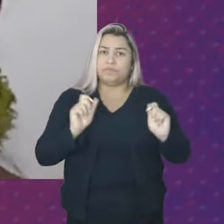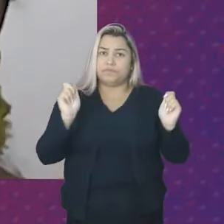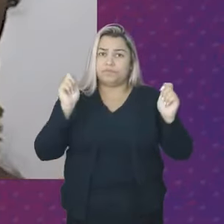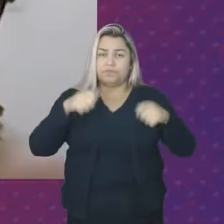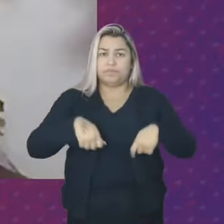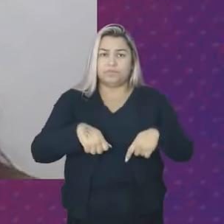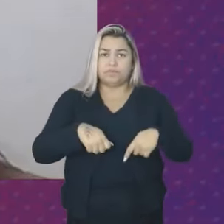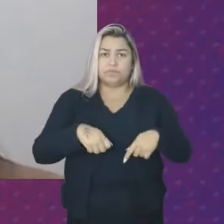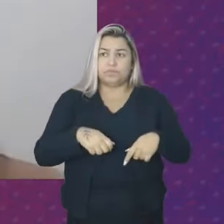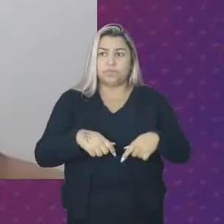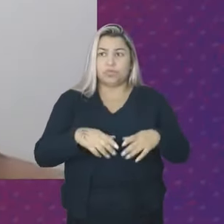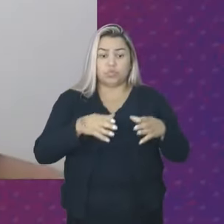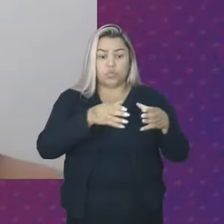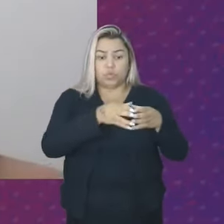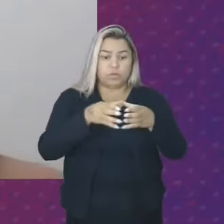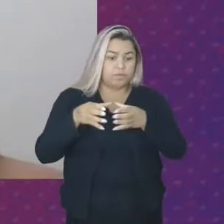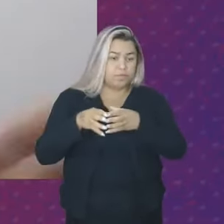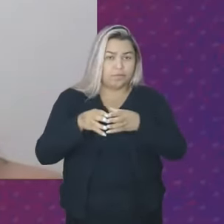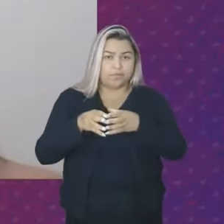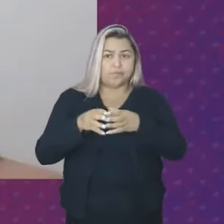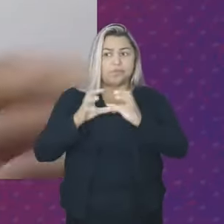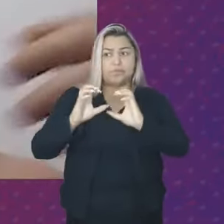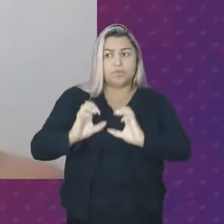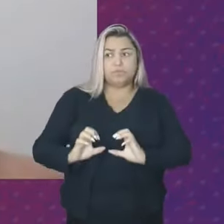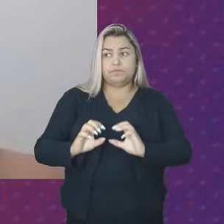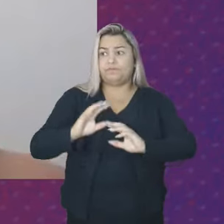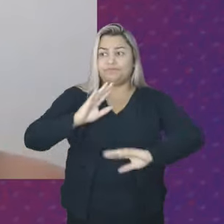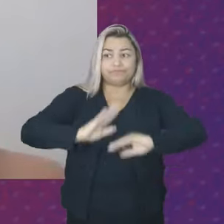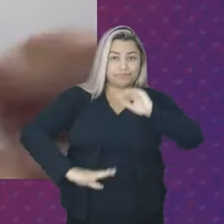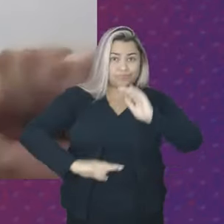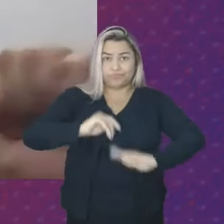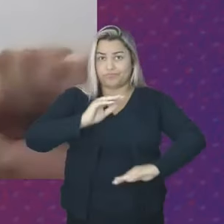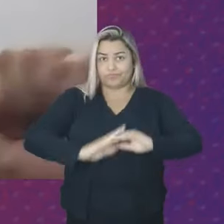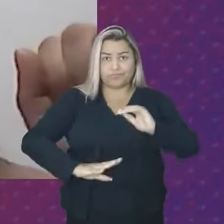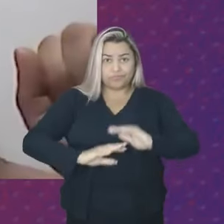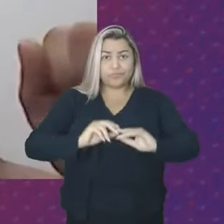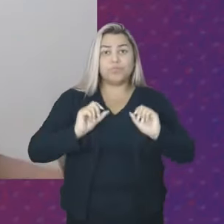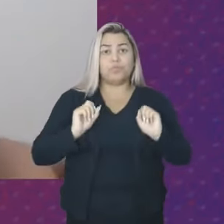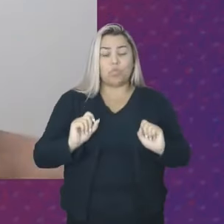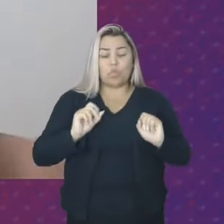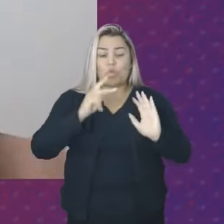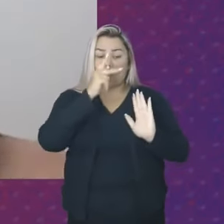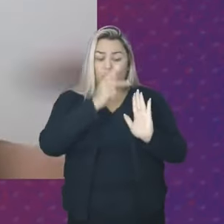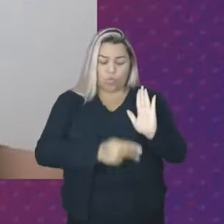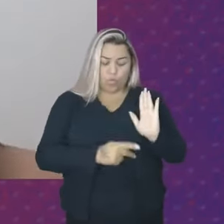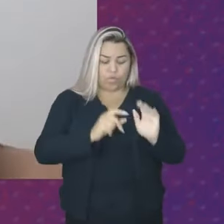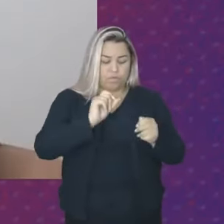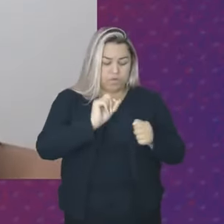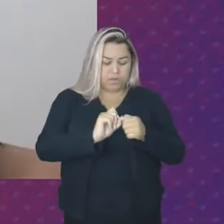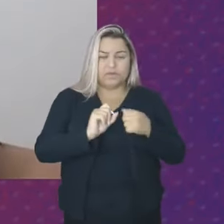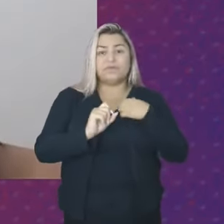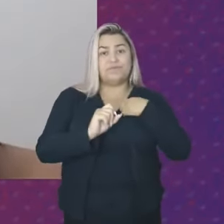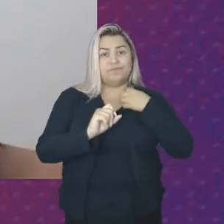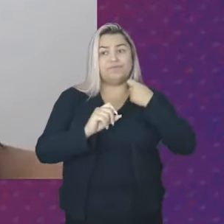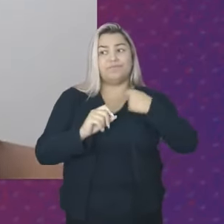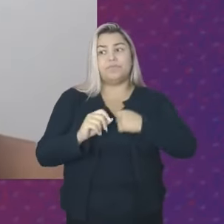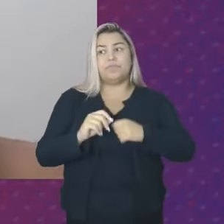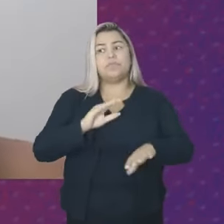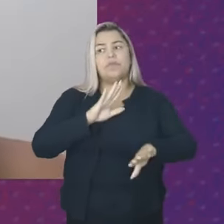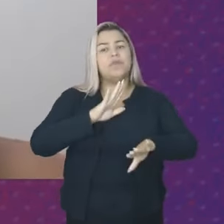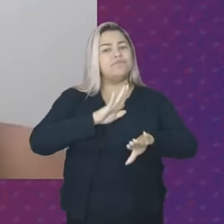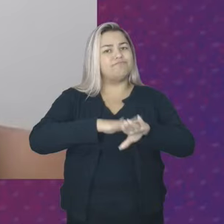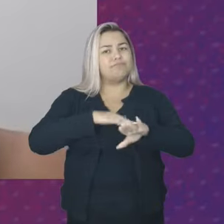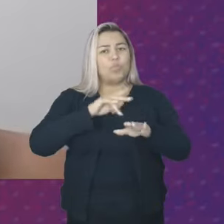precisa de uma equipe super estruturada, depender do projeto político que a gente está tocando, mas existem várias